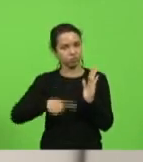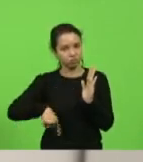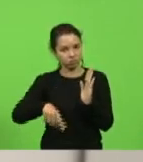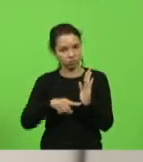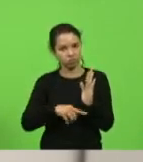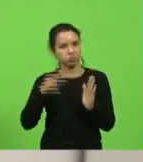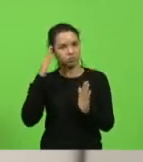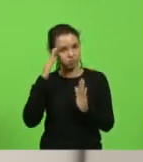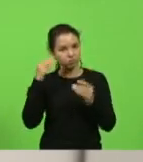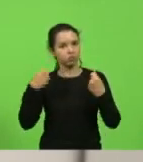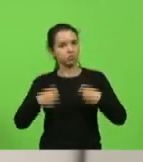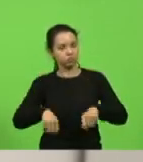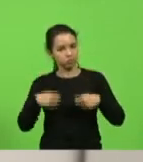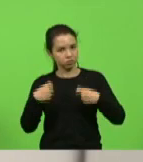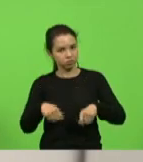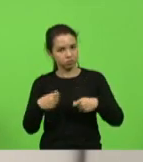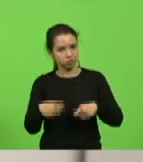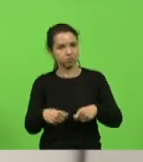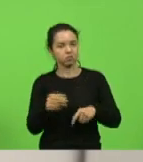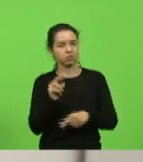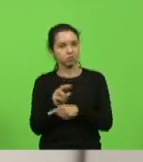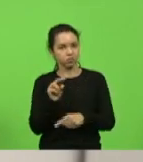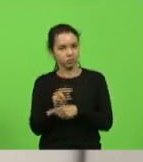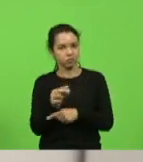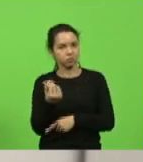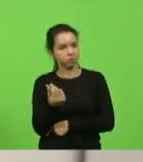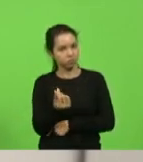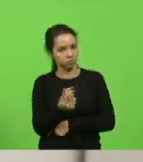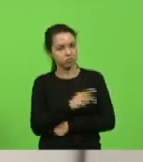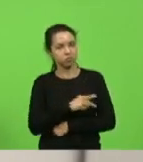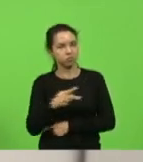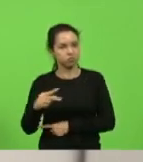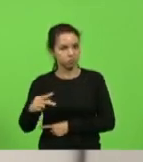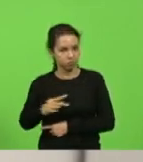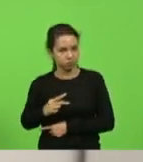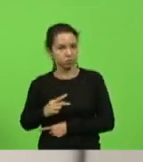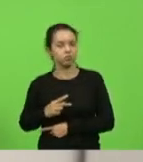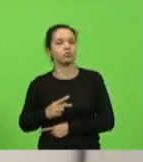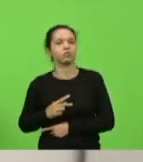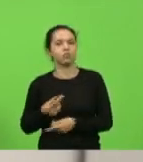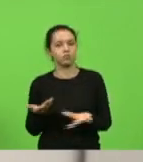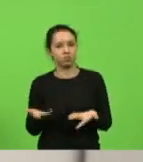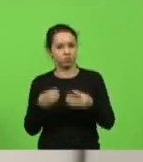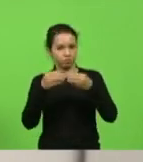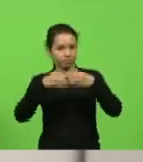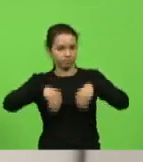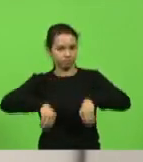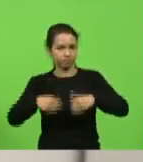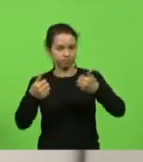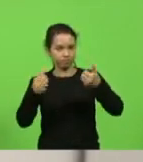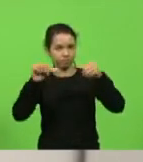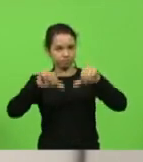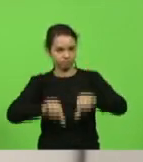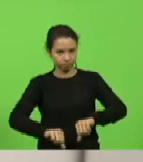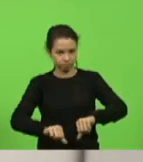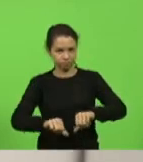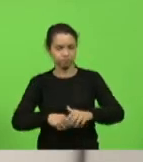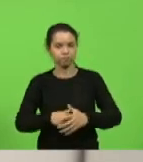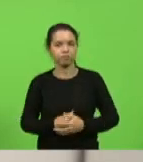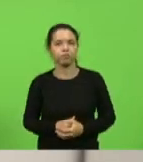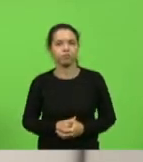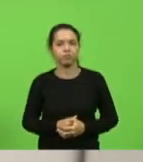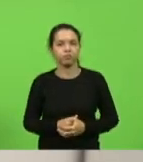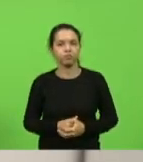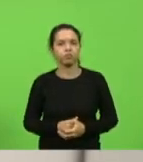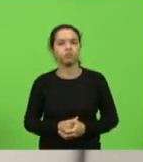eram necessárias a fim de resguardar o erário e de não expor o poder público a uma situação de completa desvantagem.